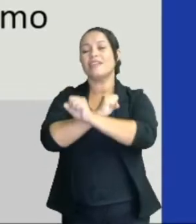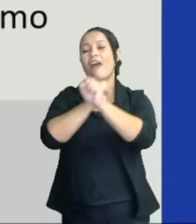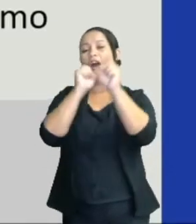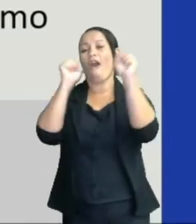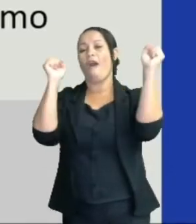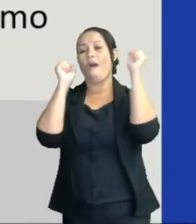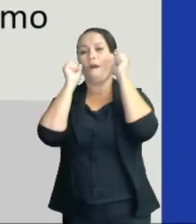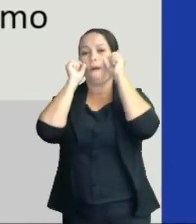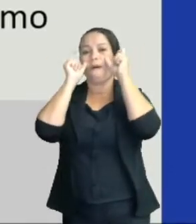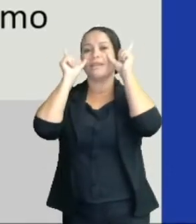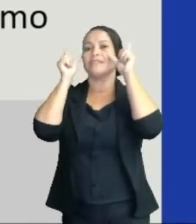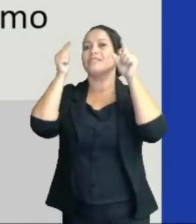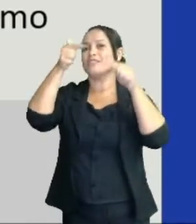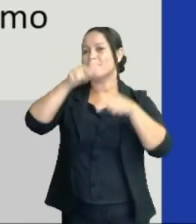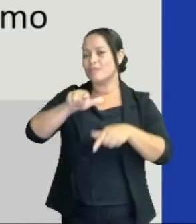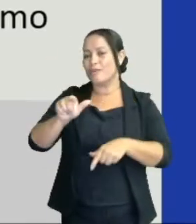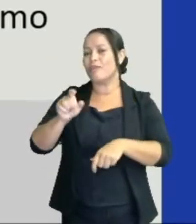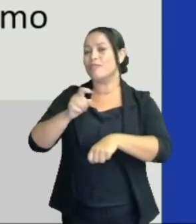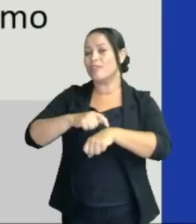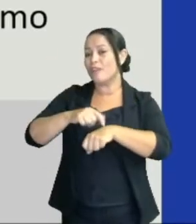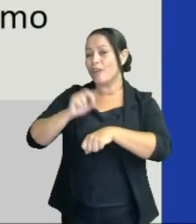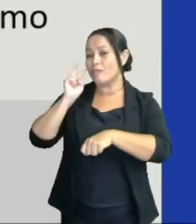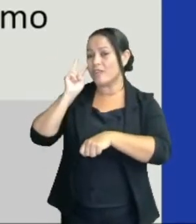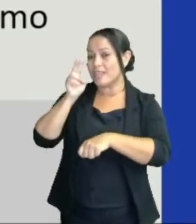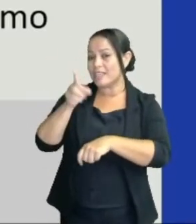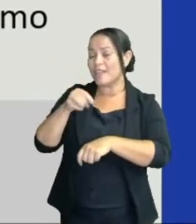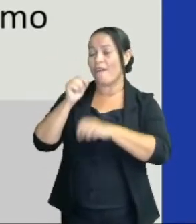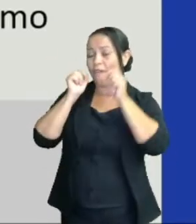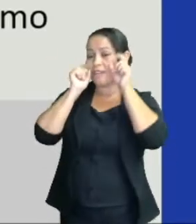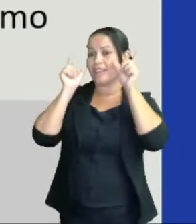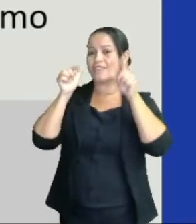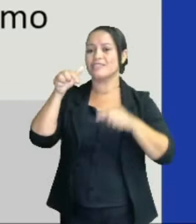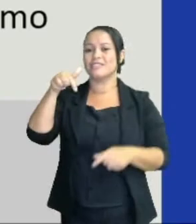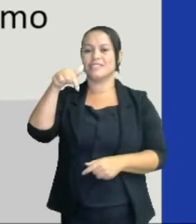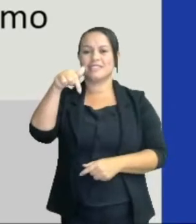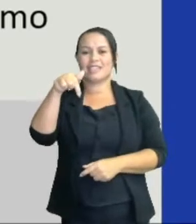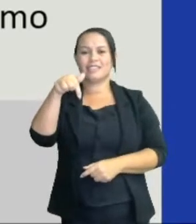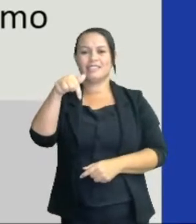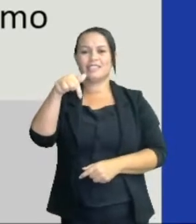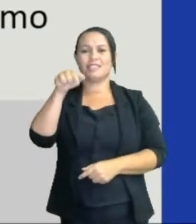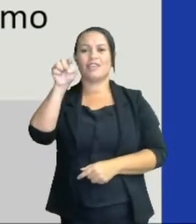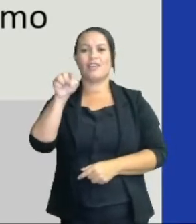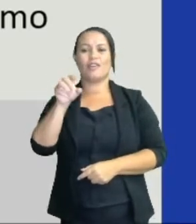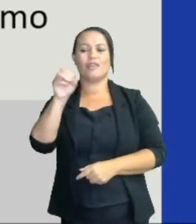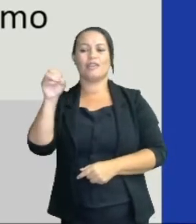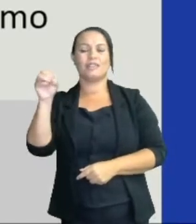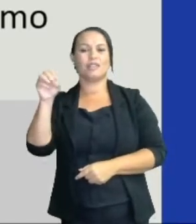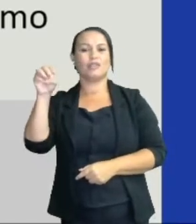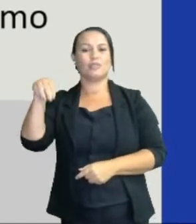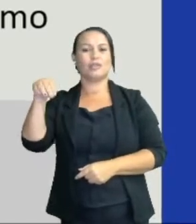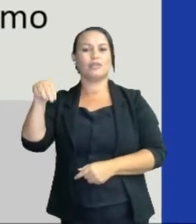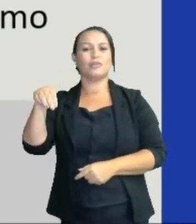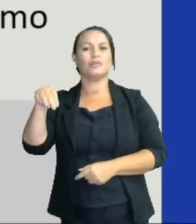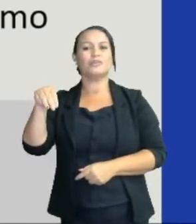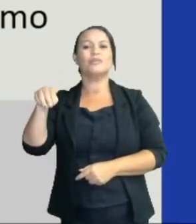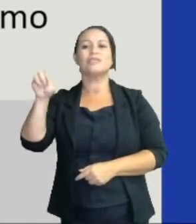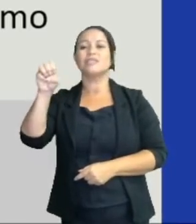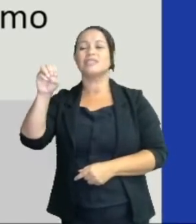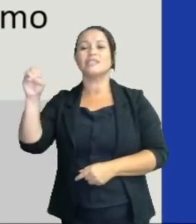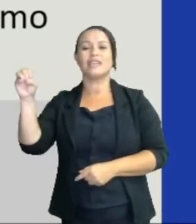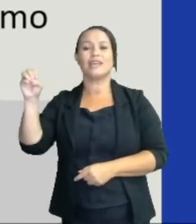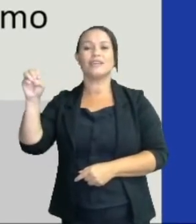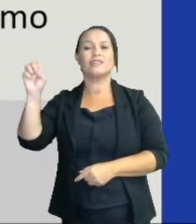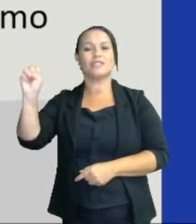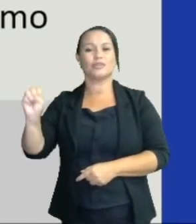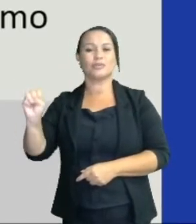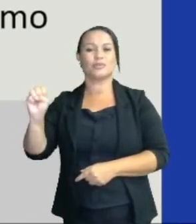acordando. Mais uma vez, vamos ver que horário ela está acordando? 7 horas, 0 minutos e 0